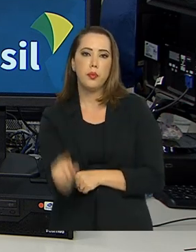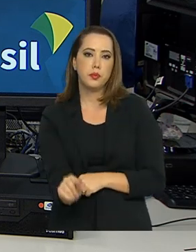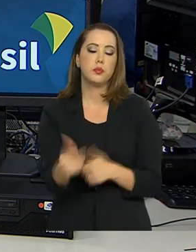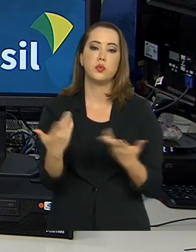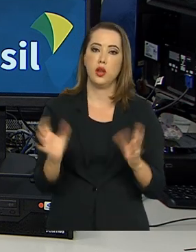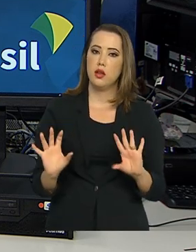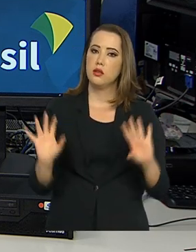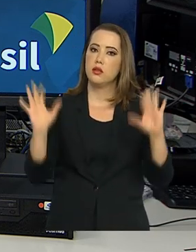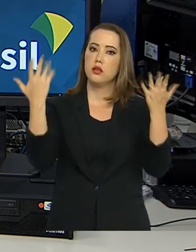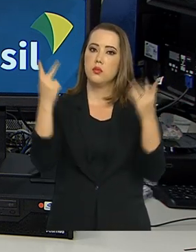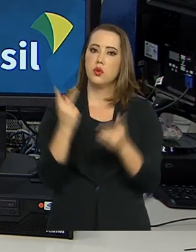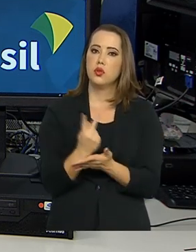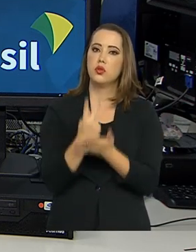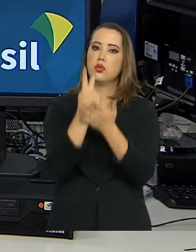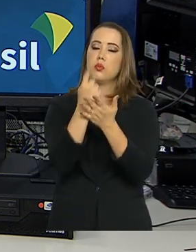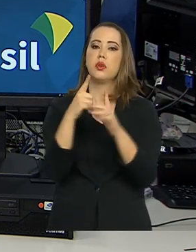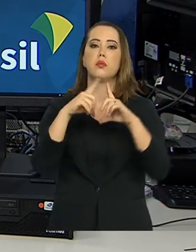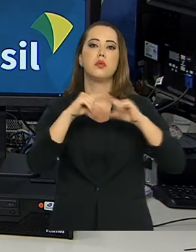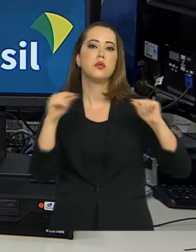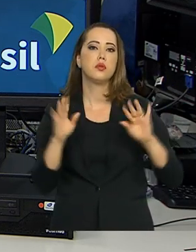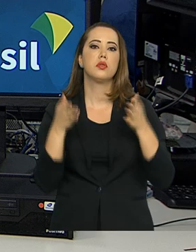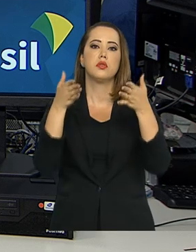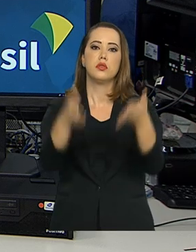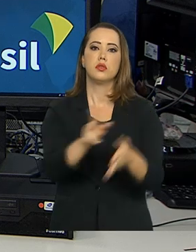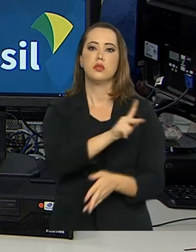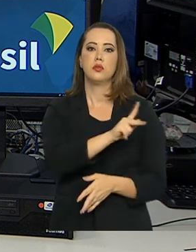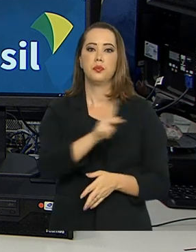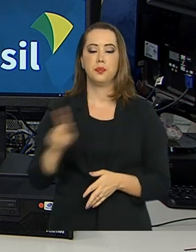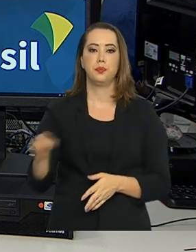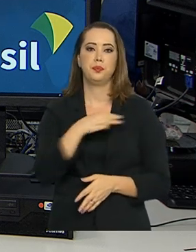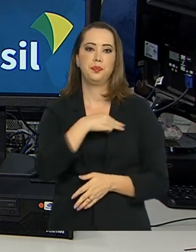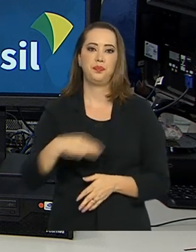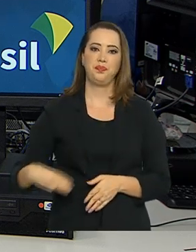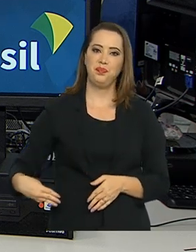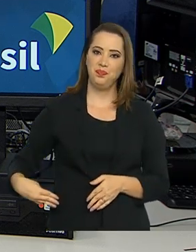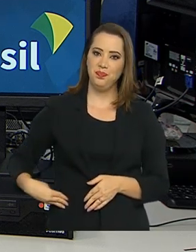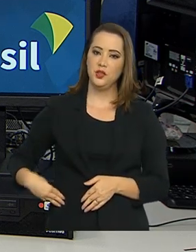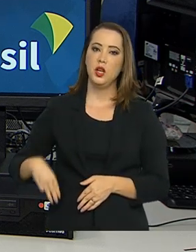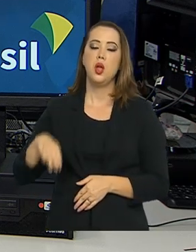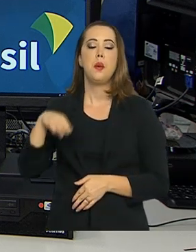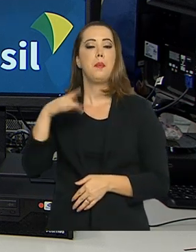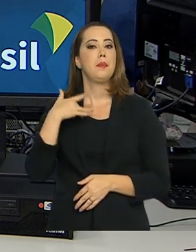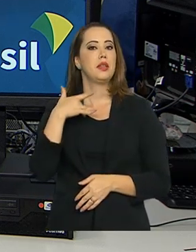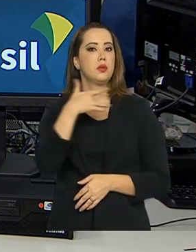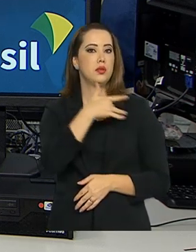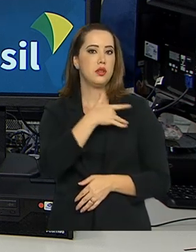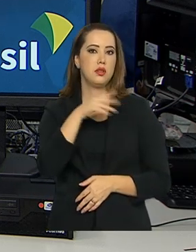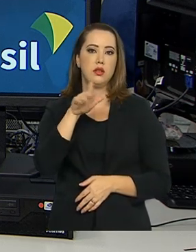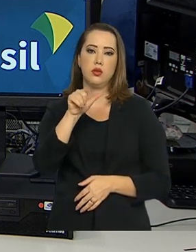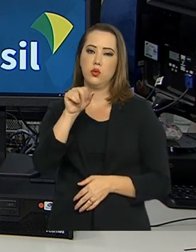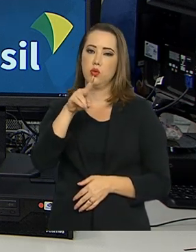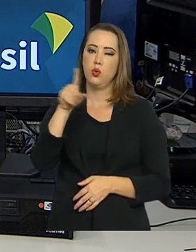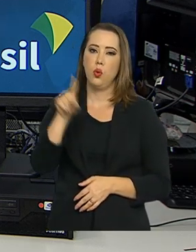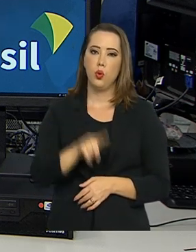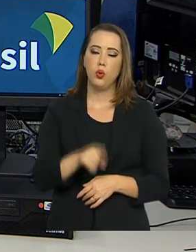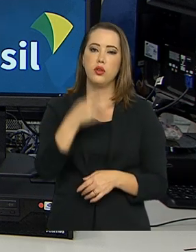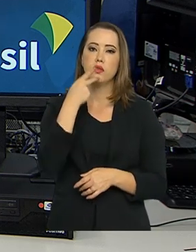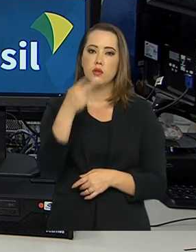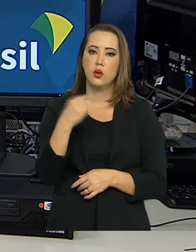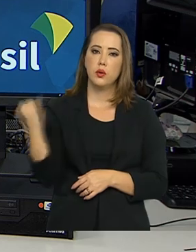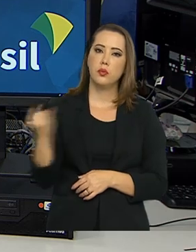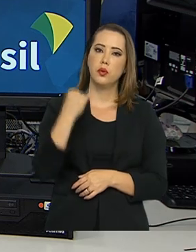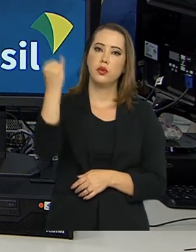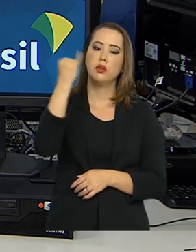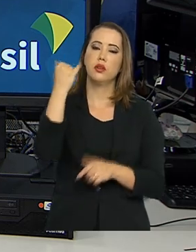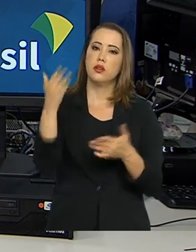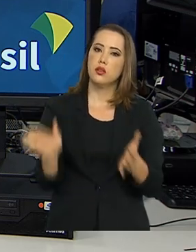A cerimônia de premiação foi em Brasília e contou com a presença do ministro da Saúde, Luiz Henrique Mandetta. O ministro destacou a